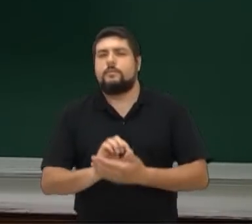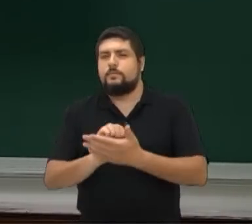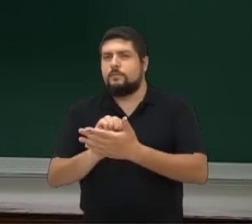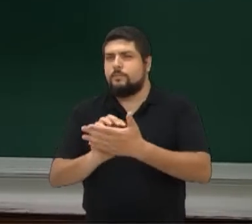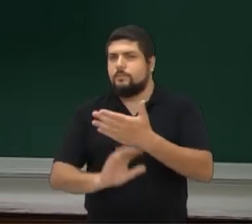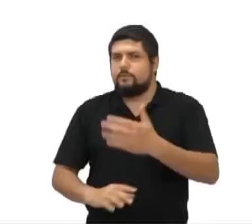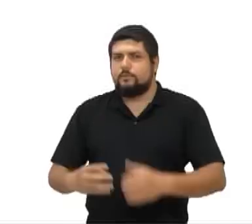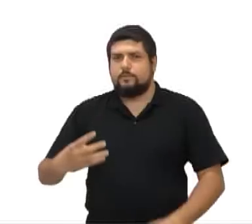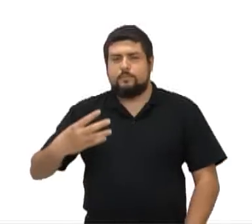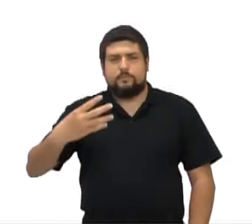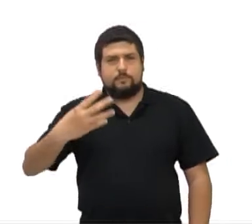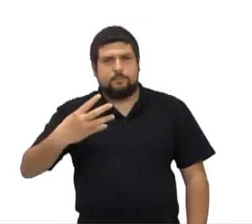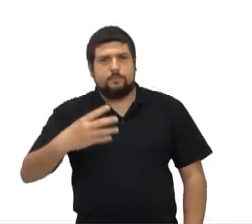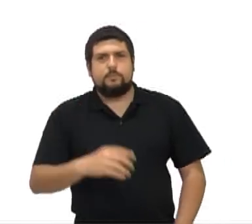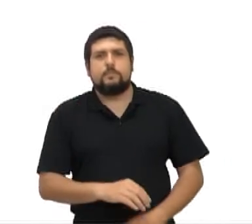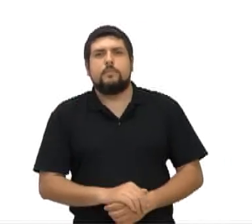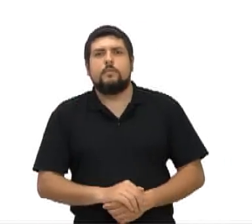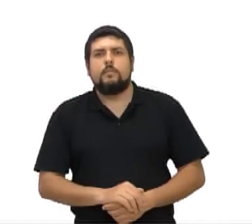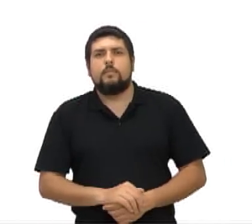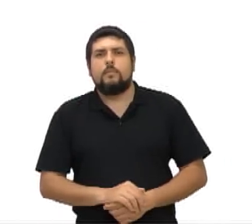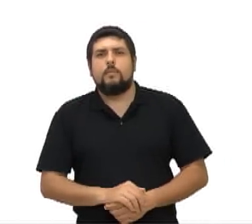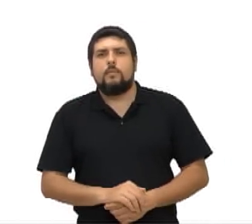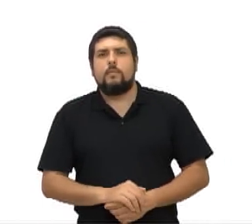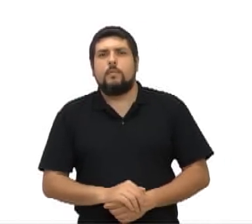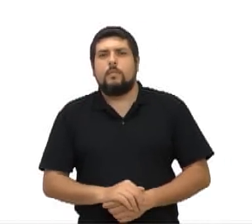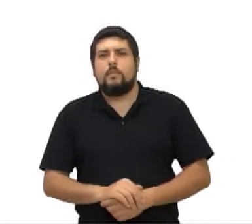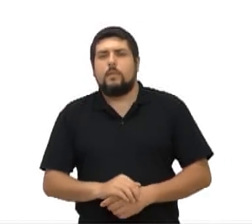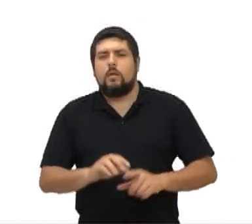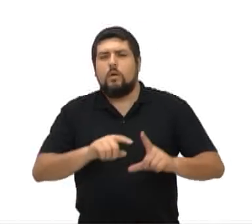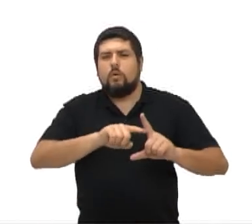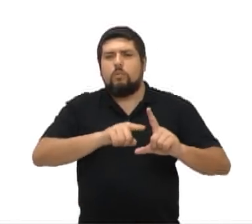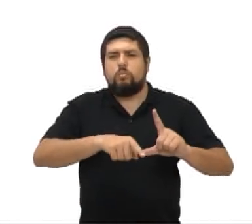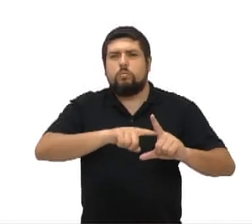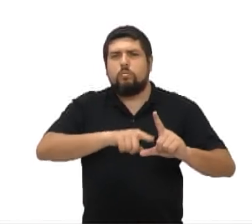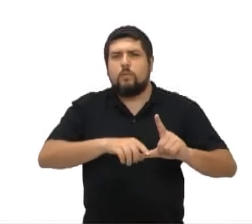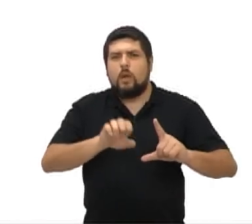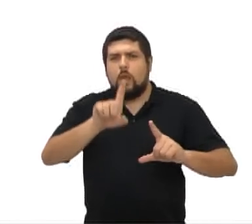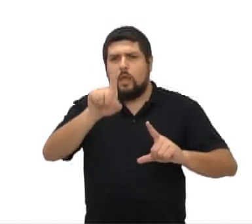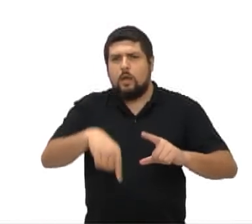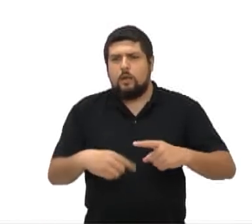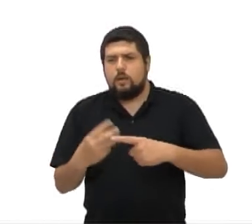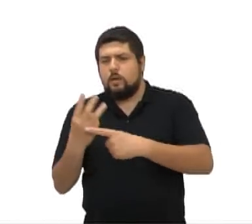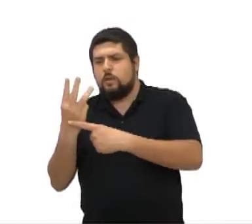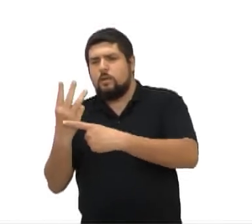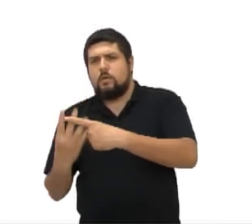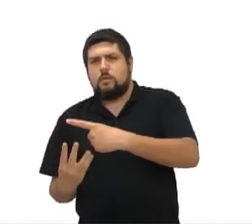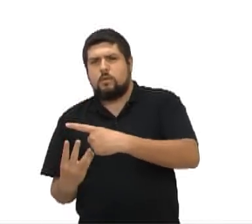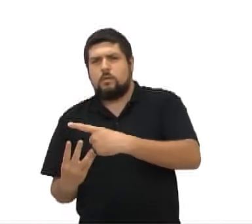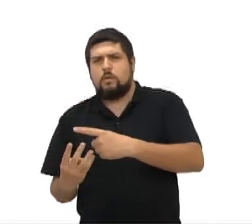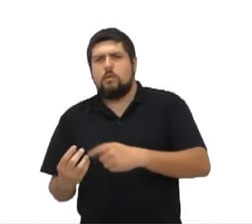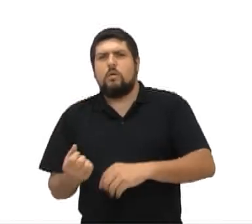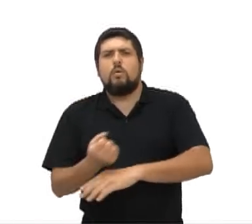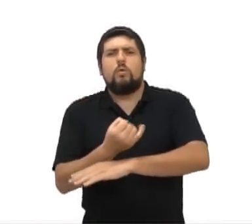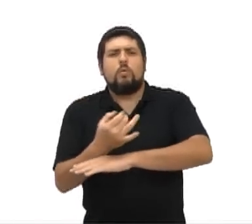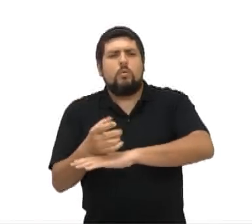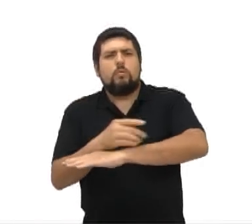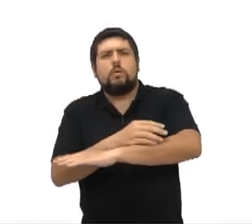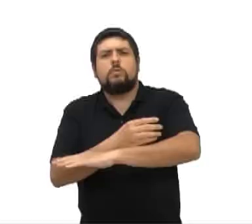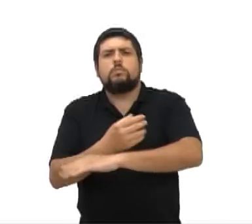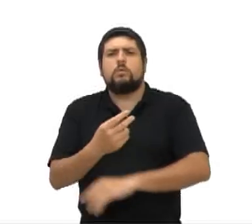um ângulo de 3/4 de volta, ele mede quanto? 90 graus, 270